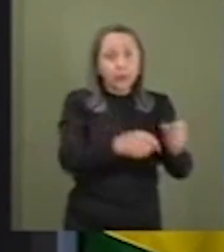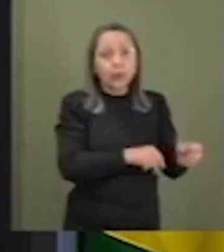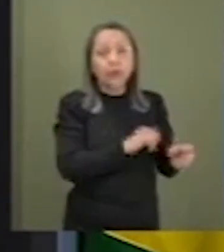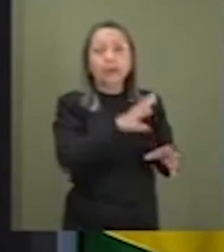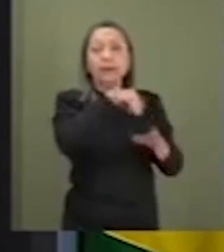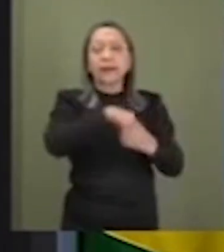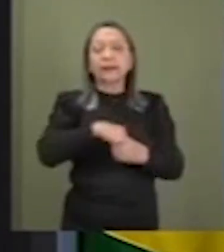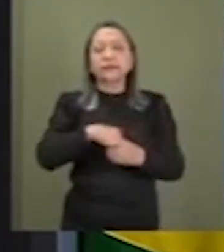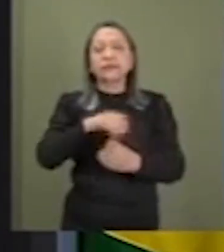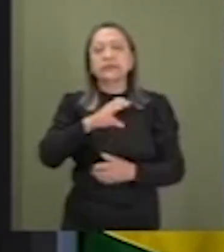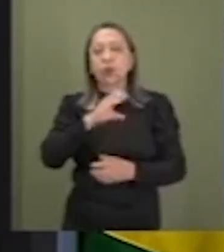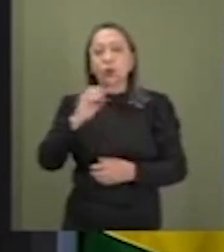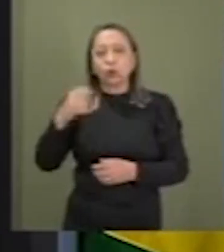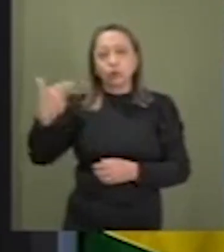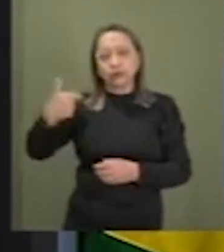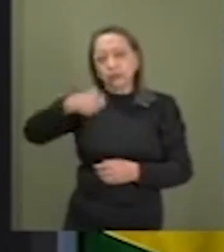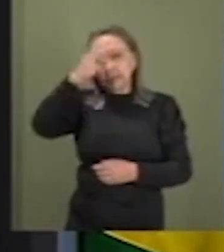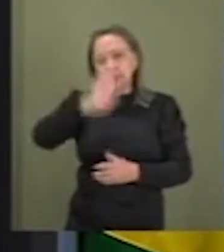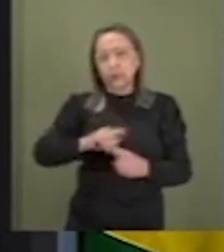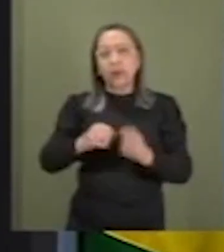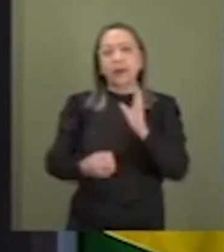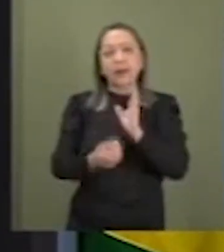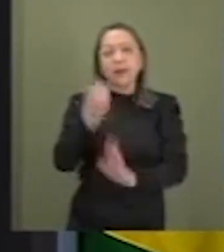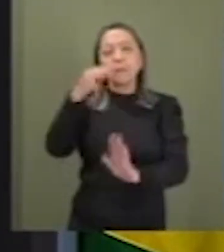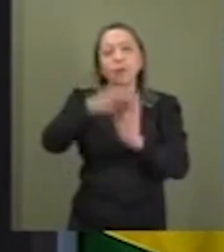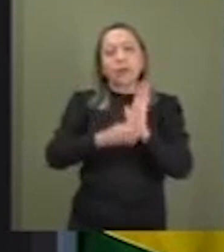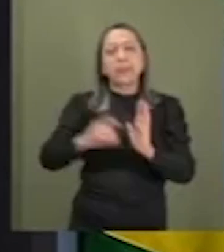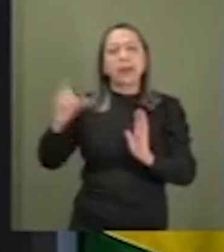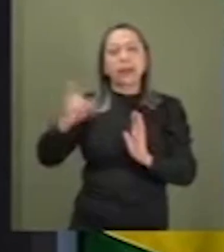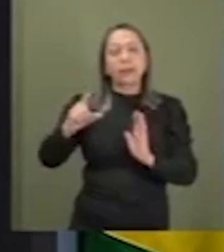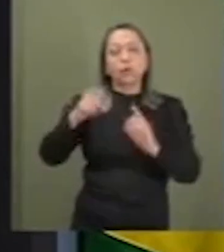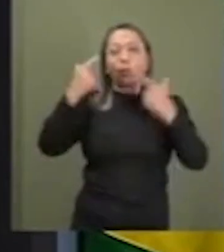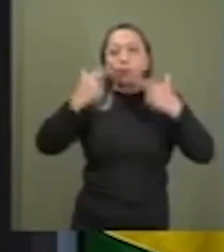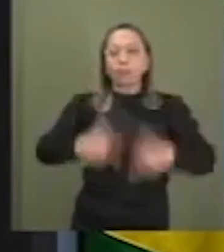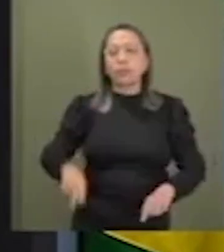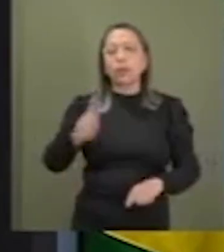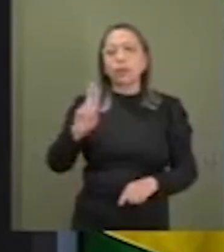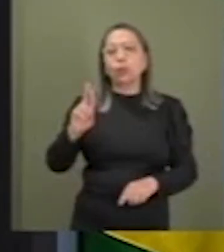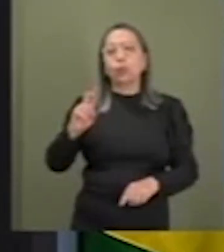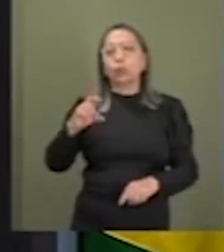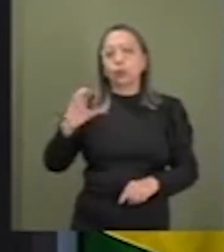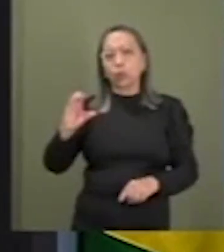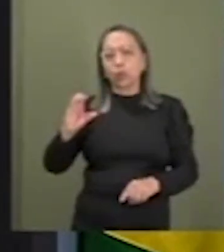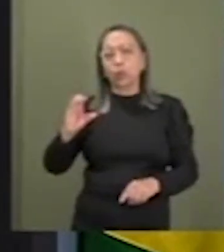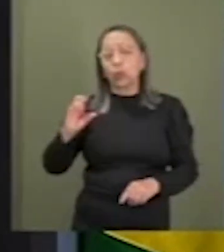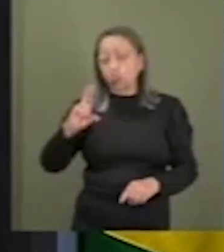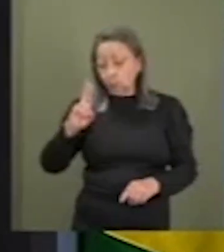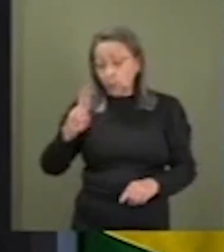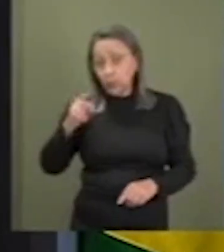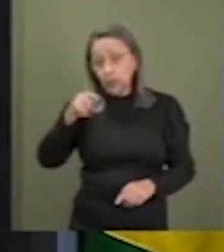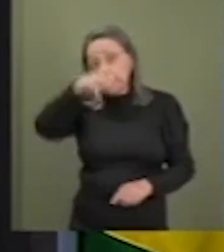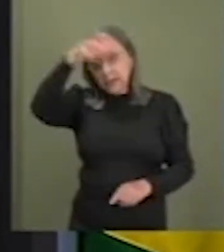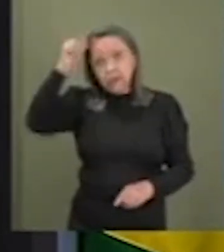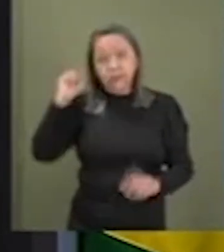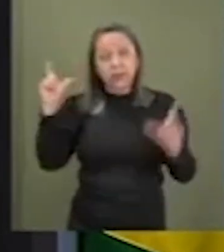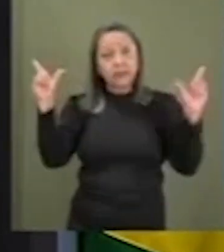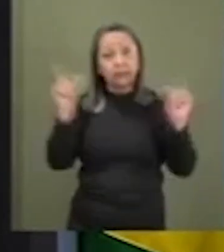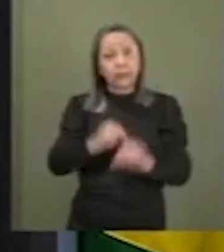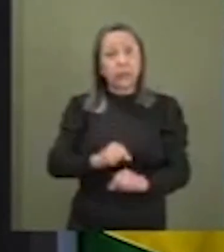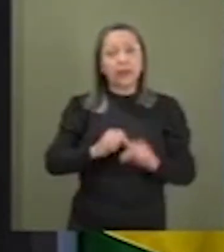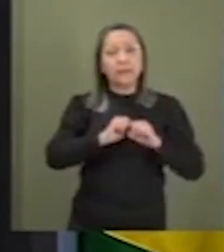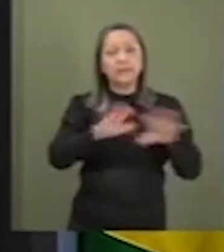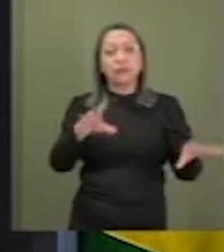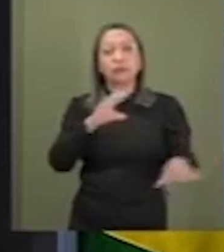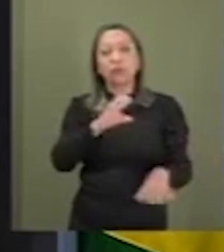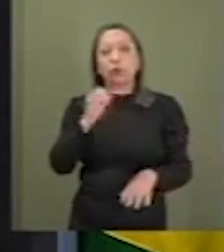CO2 no Brasil. Criação do programa Carbono Neutro em Urucu, no Amazonas, para reduzir a emissão de CO2.